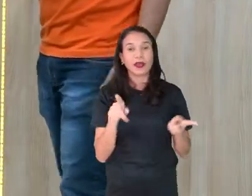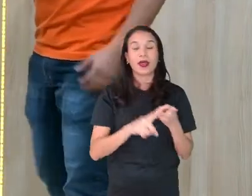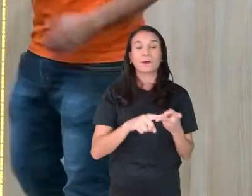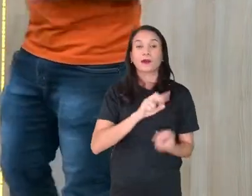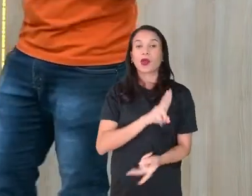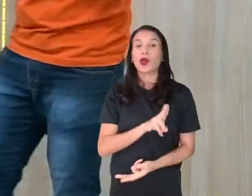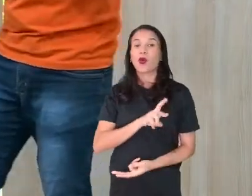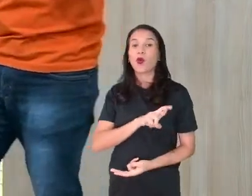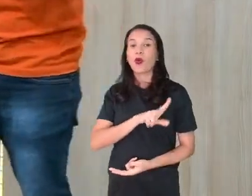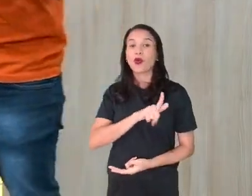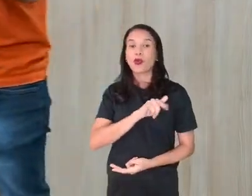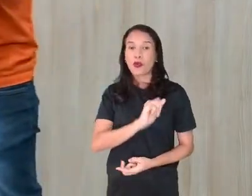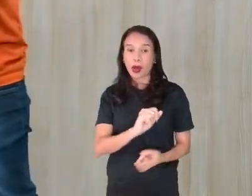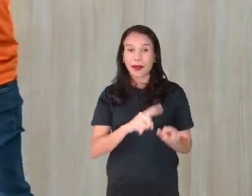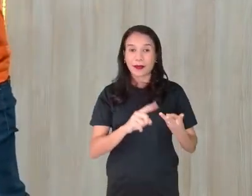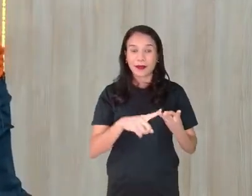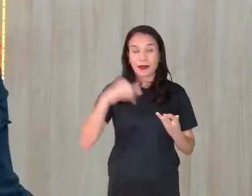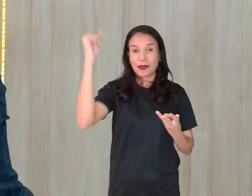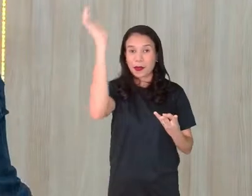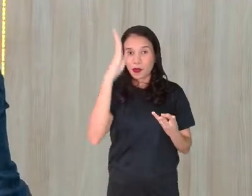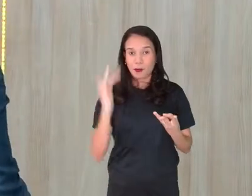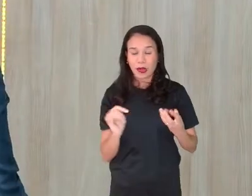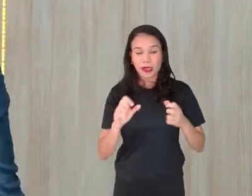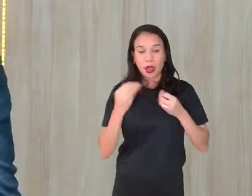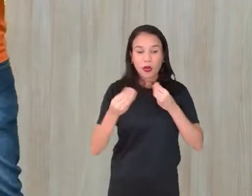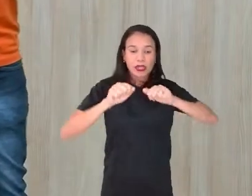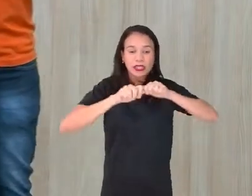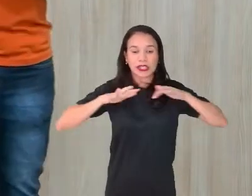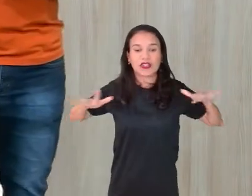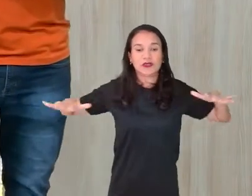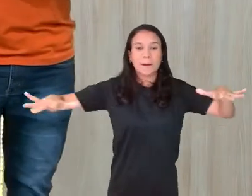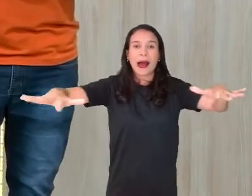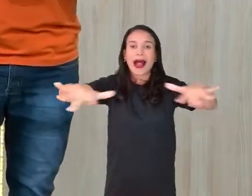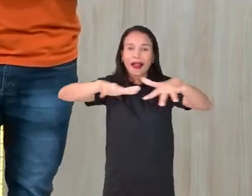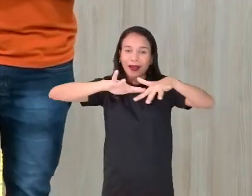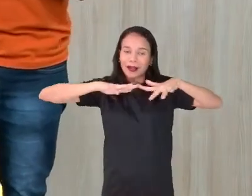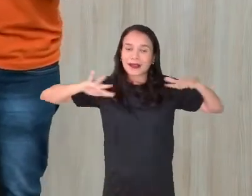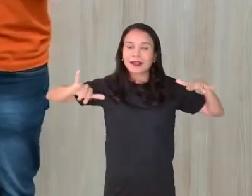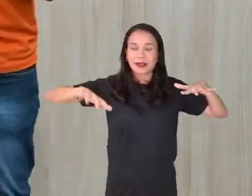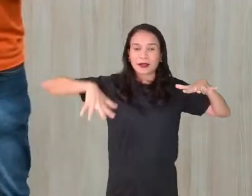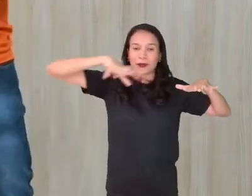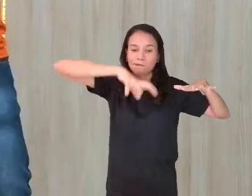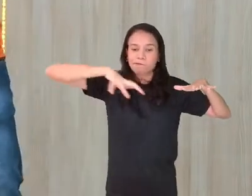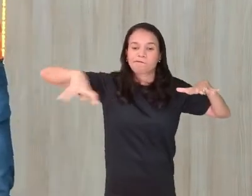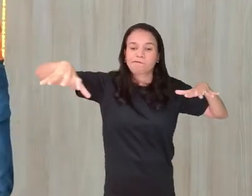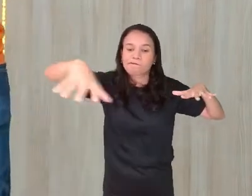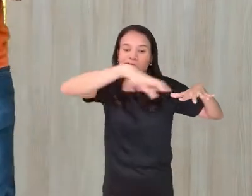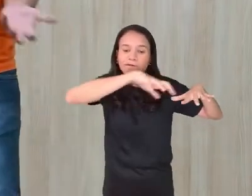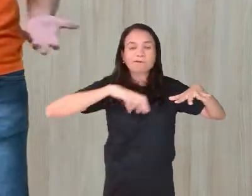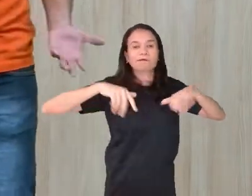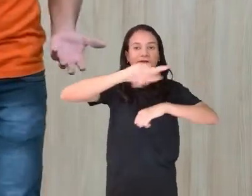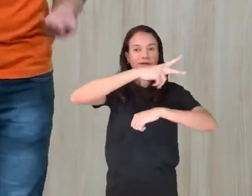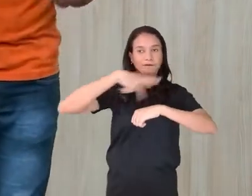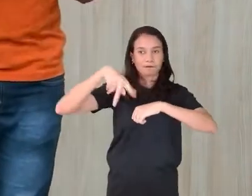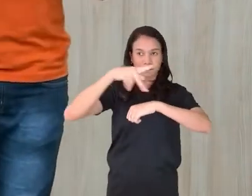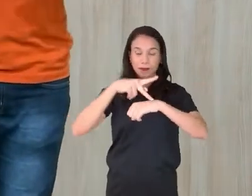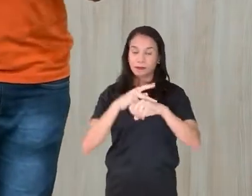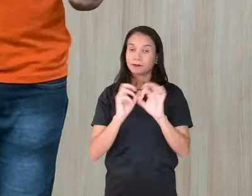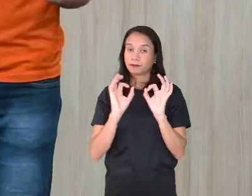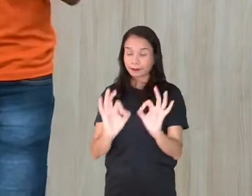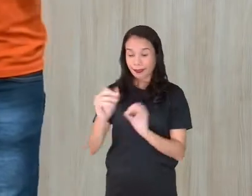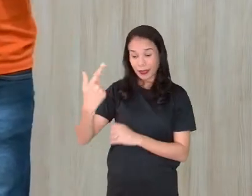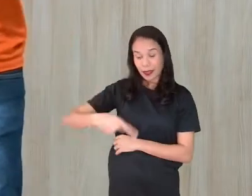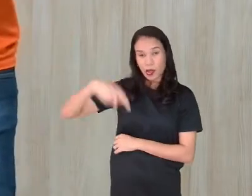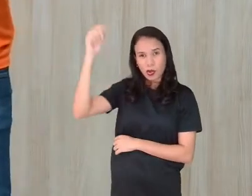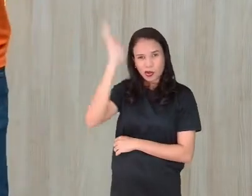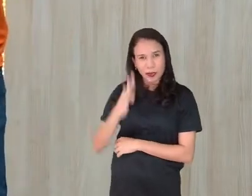e o Brasil. Então, esses Pampas eles vão se estender, nessa planície ela vai se estender para esses outros países. Aqui no